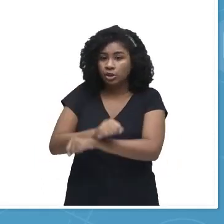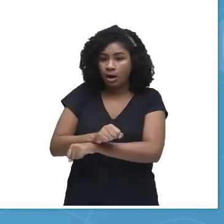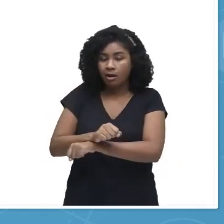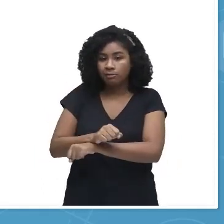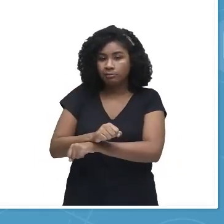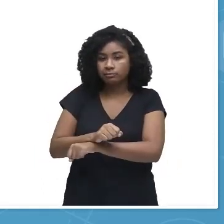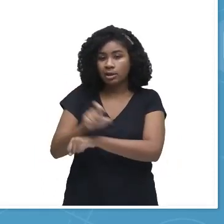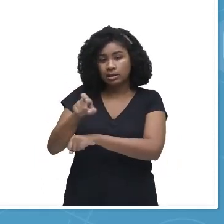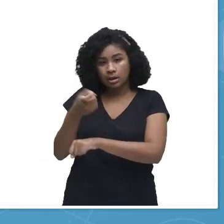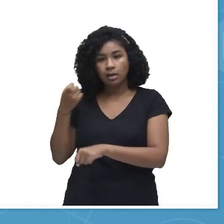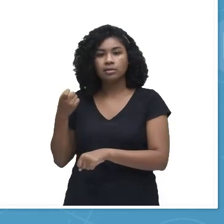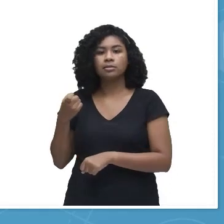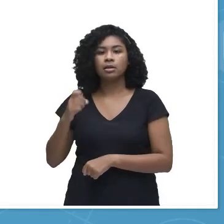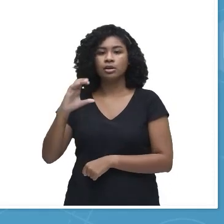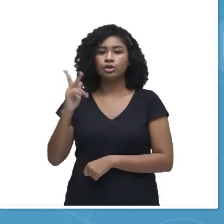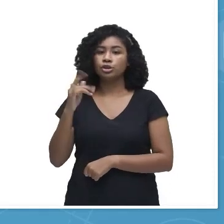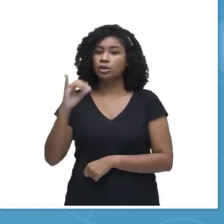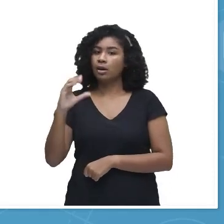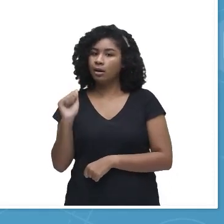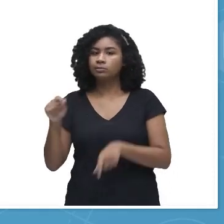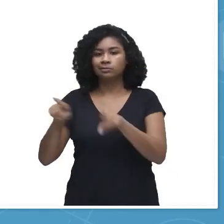E a opção correta, galera, é a